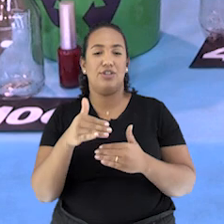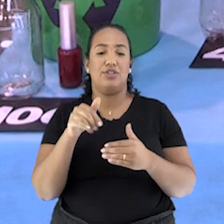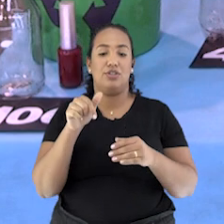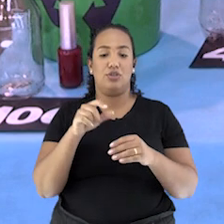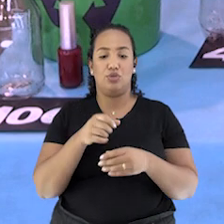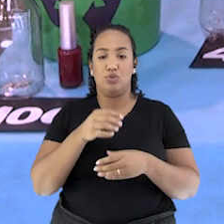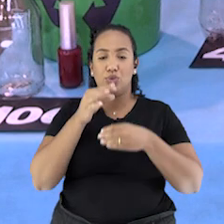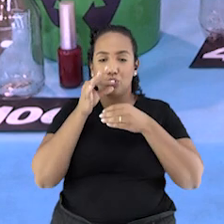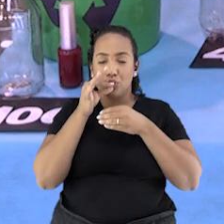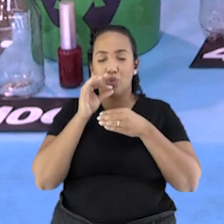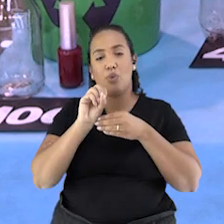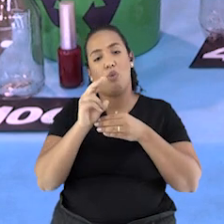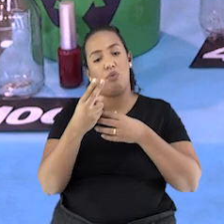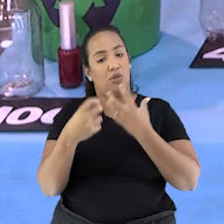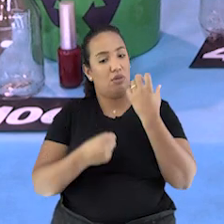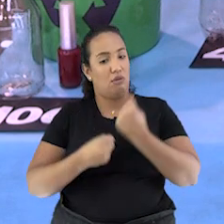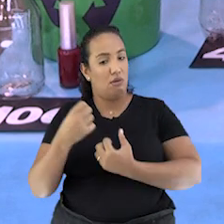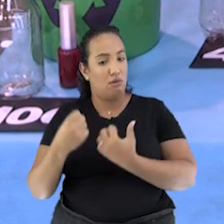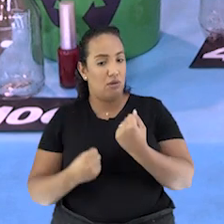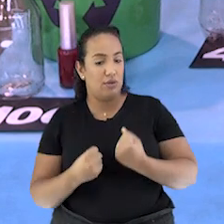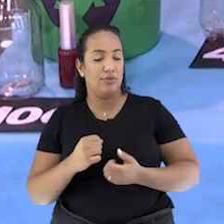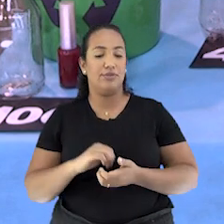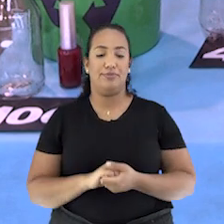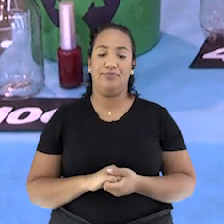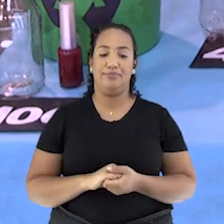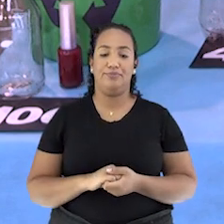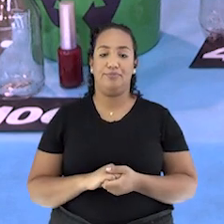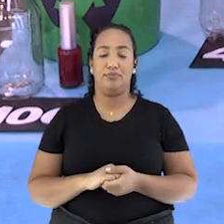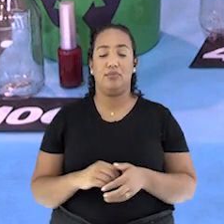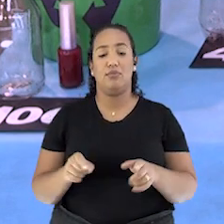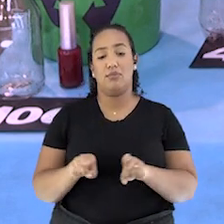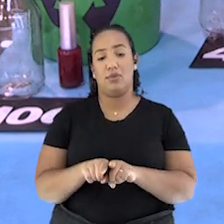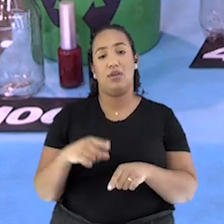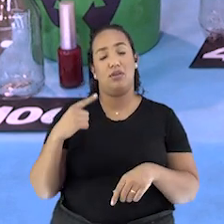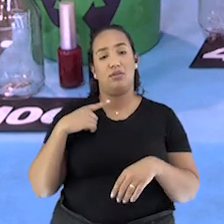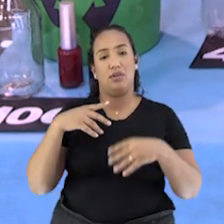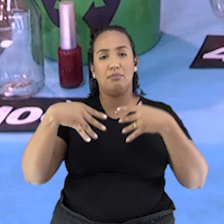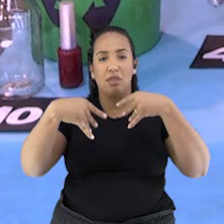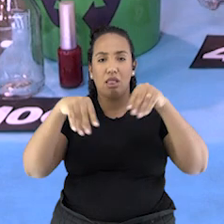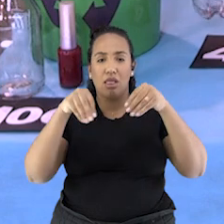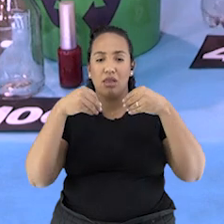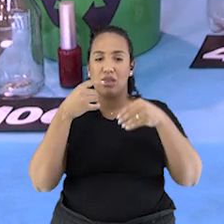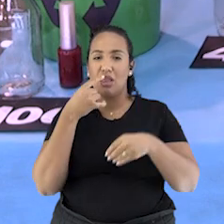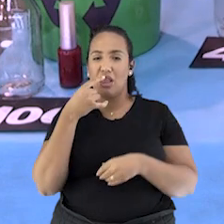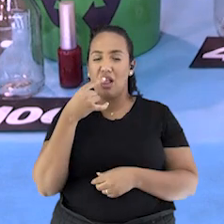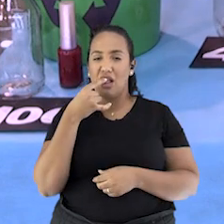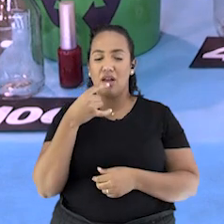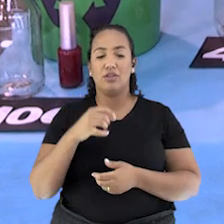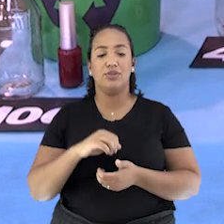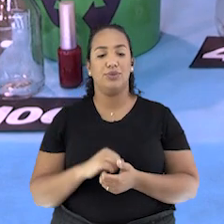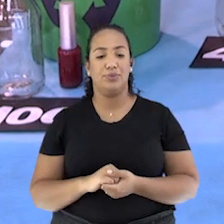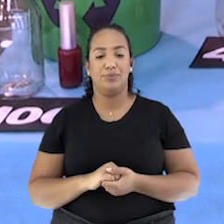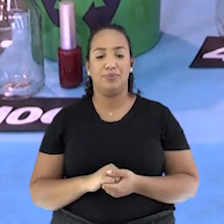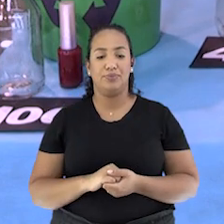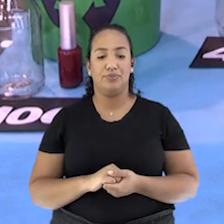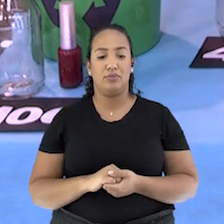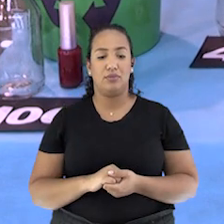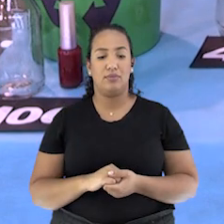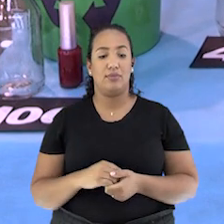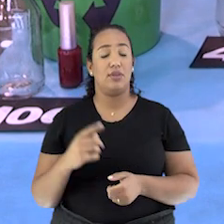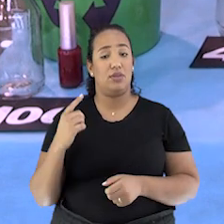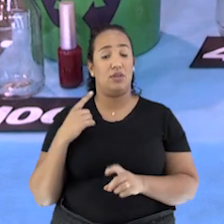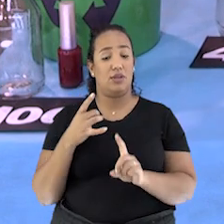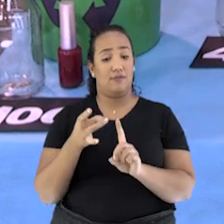caixinhas de suco, podia ser de leite também, latinhas, plásticos como de garrafa de